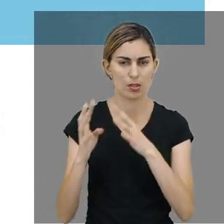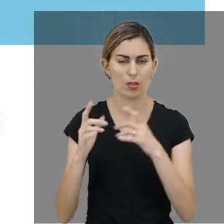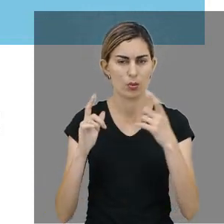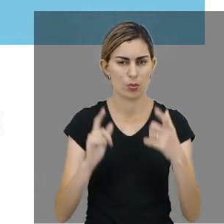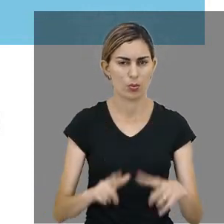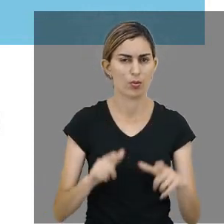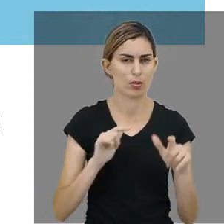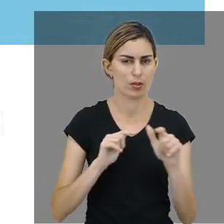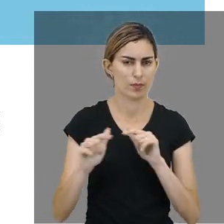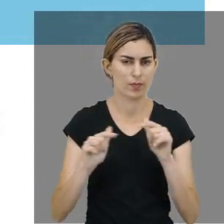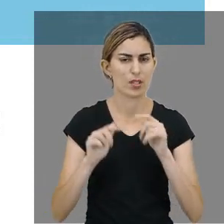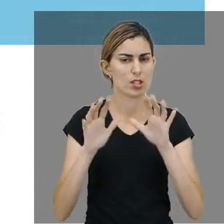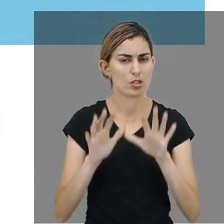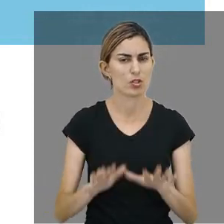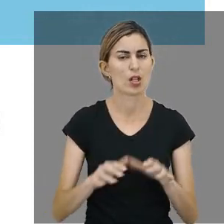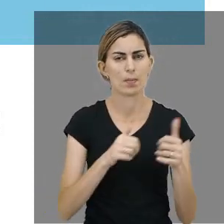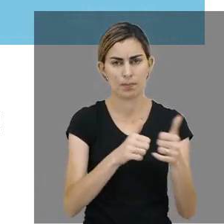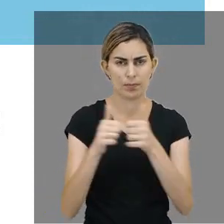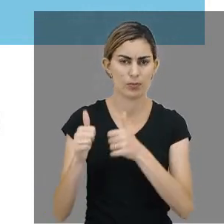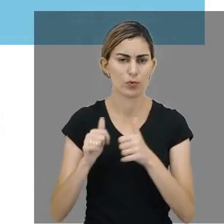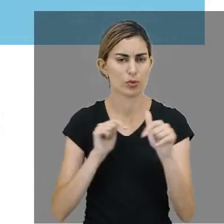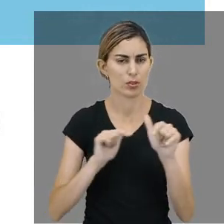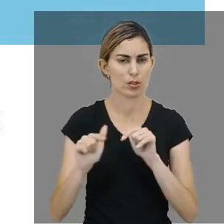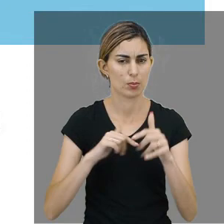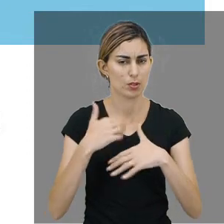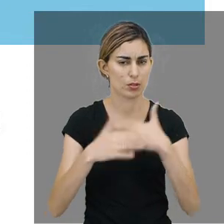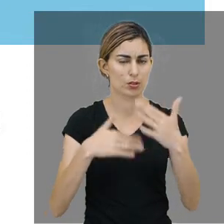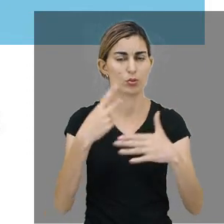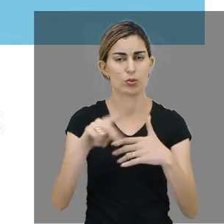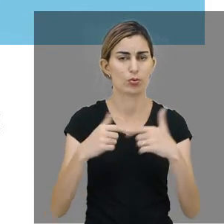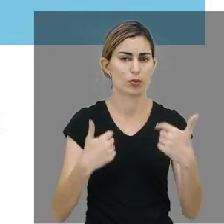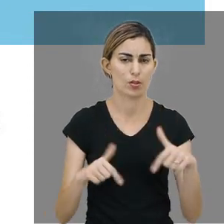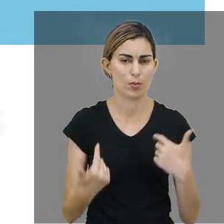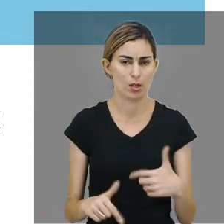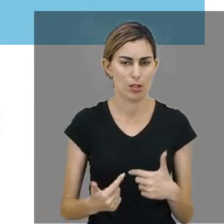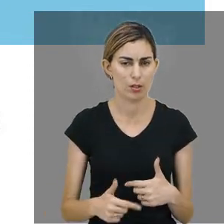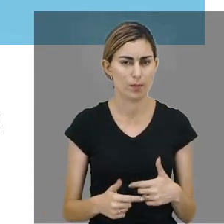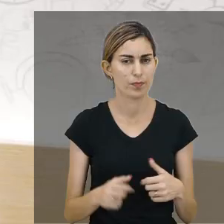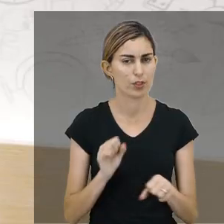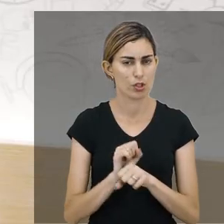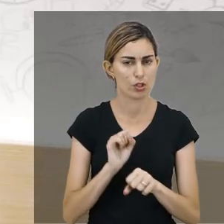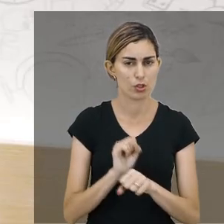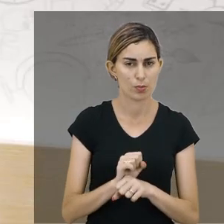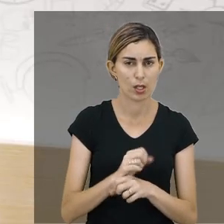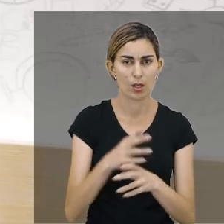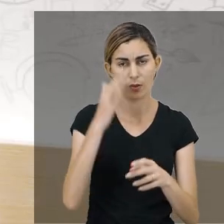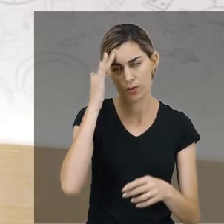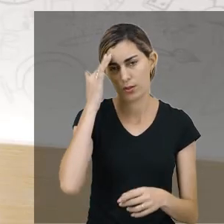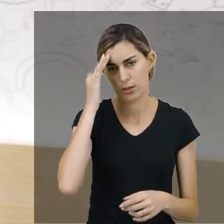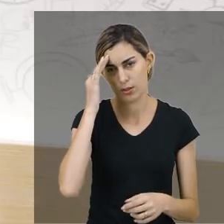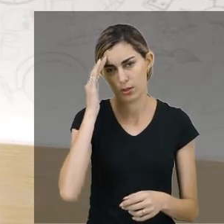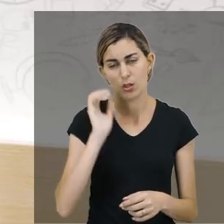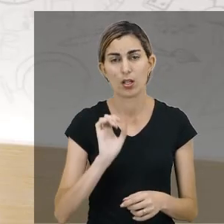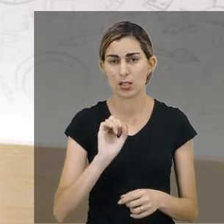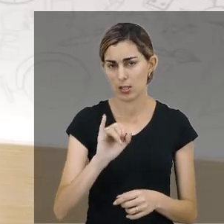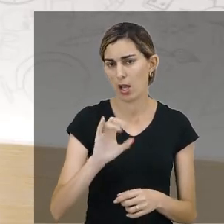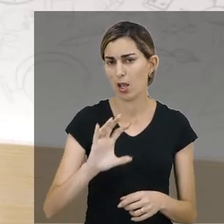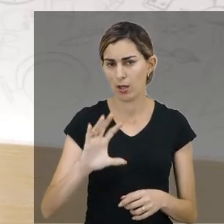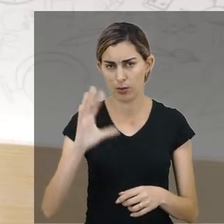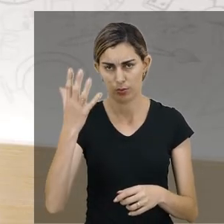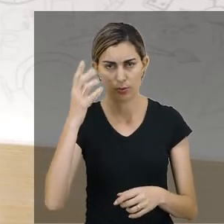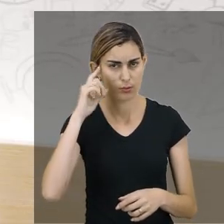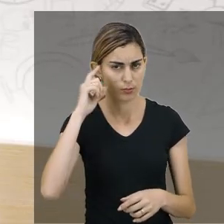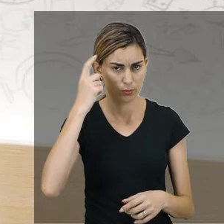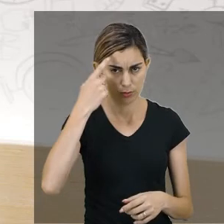o ambiente, né, está favorável para o trabalhador desenvolver sua atividade. Espero ter ficado entendido e caso ainda